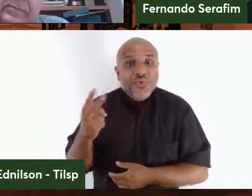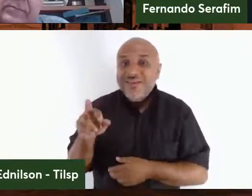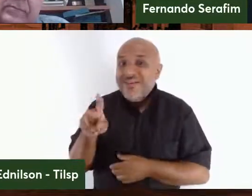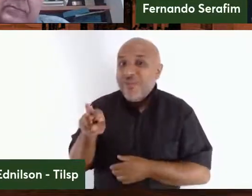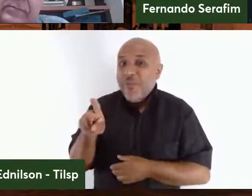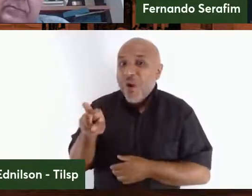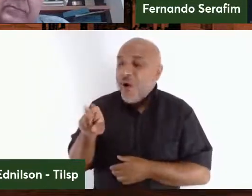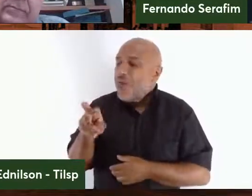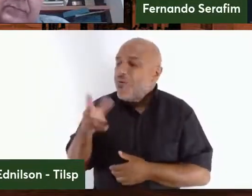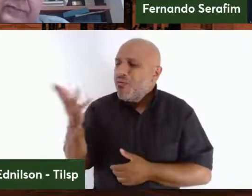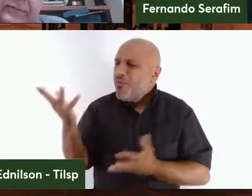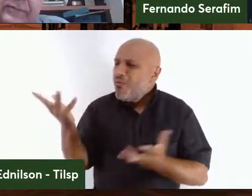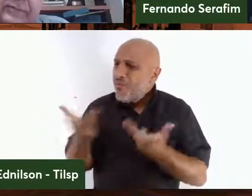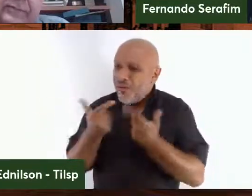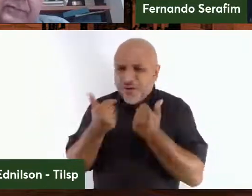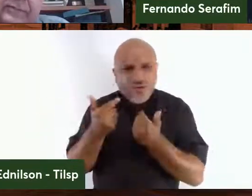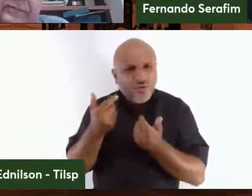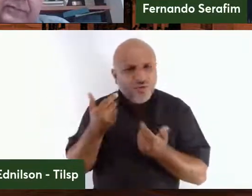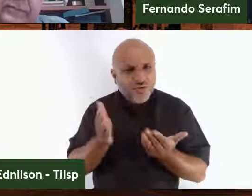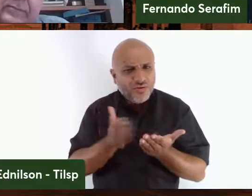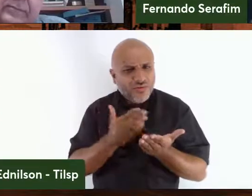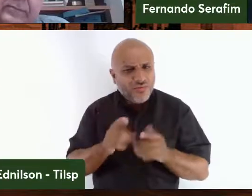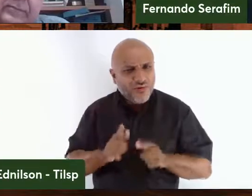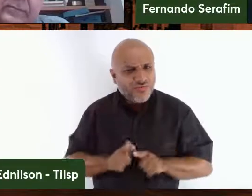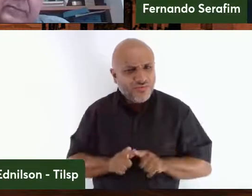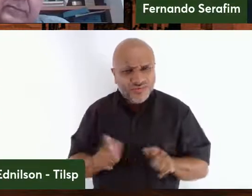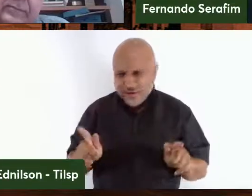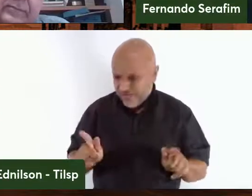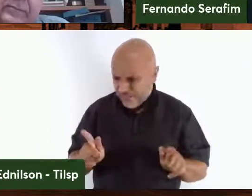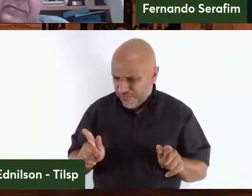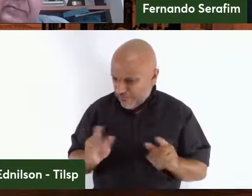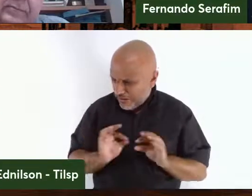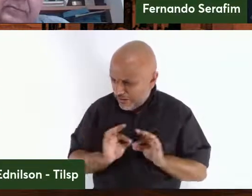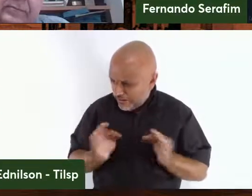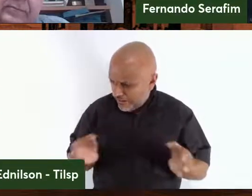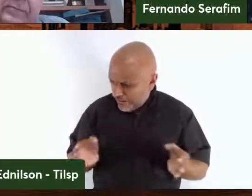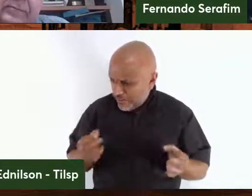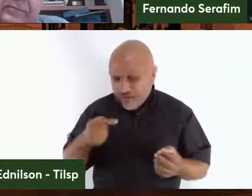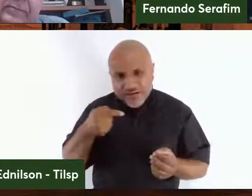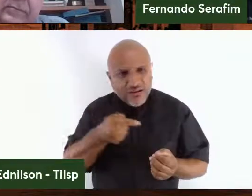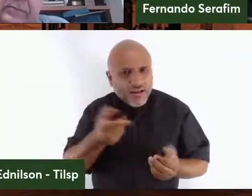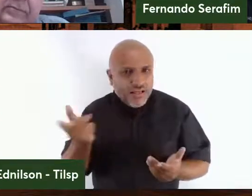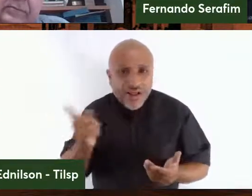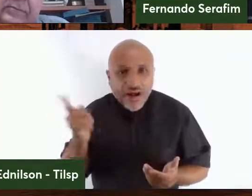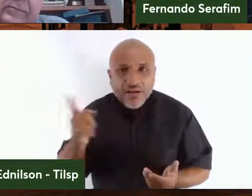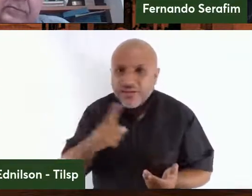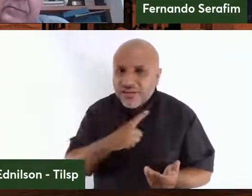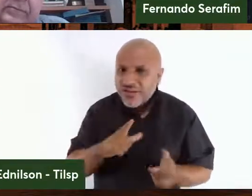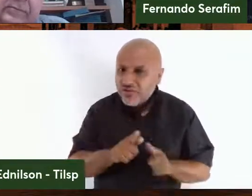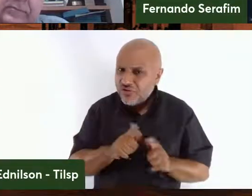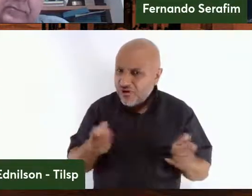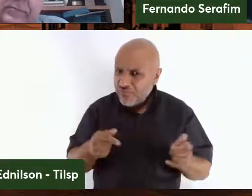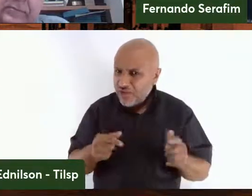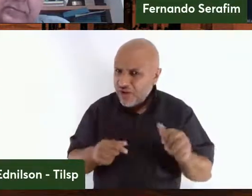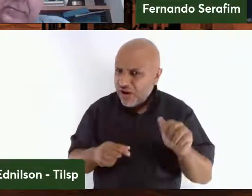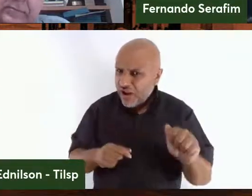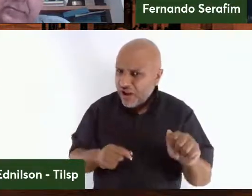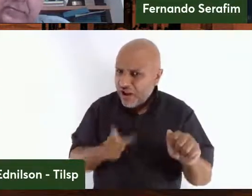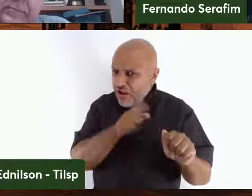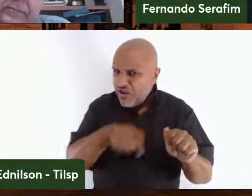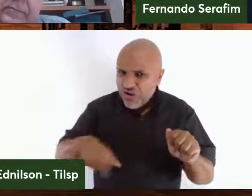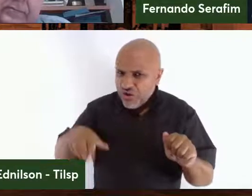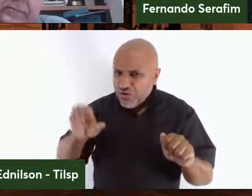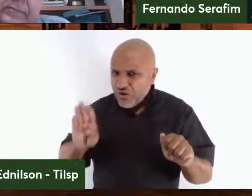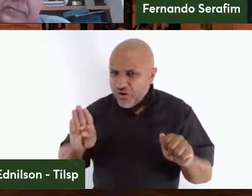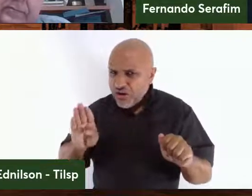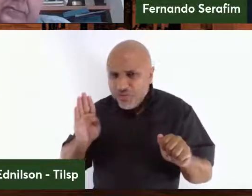que, peraí, pega os gêmeos, né? Não é tão simples assim, né? A gente tem no gêmeo A, no Omar, um vilão, no Yacoub,